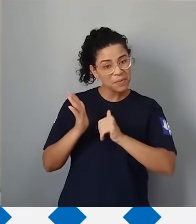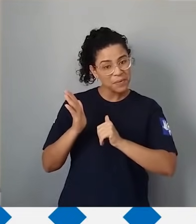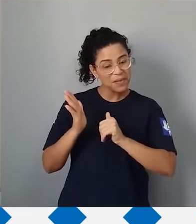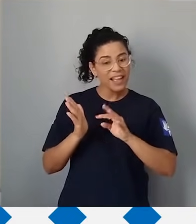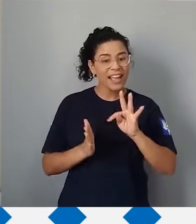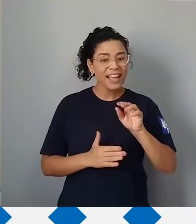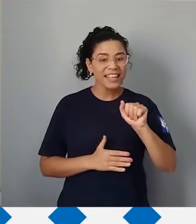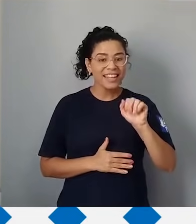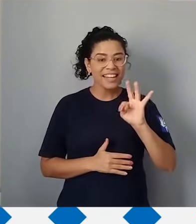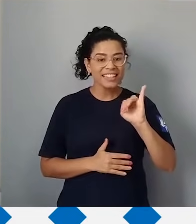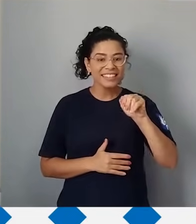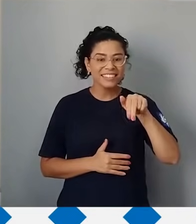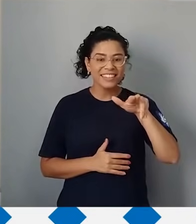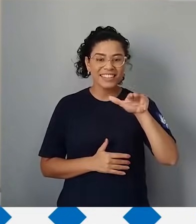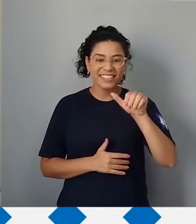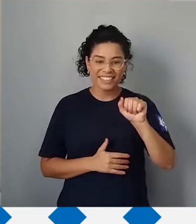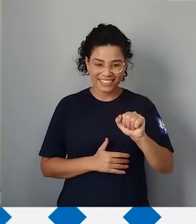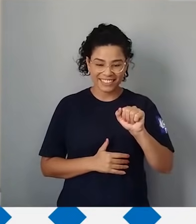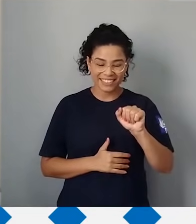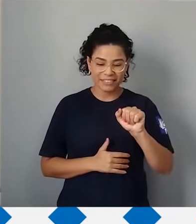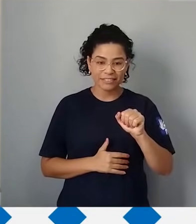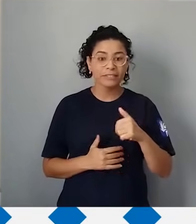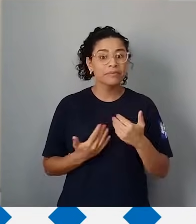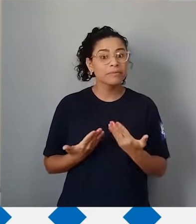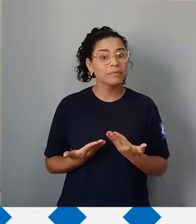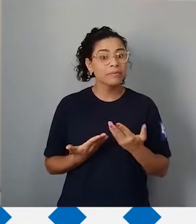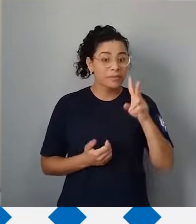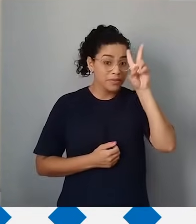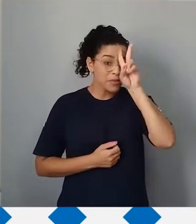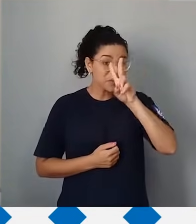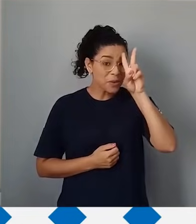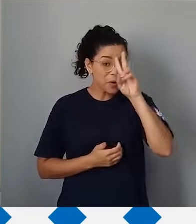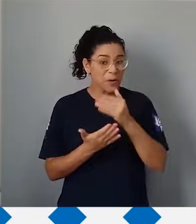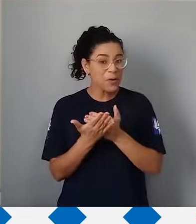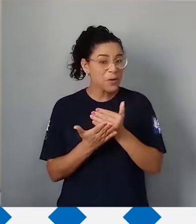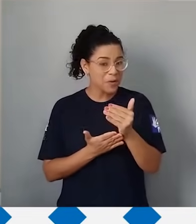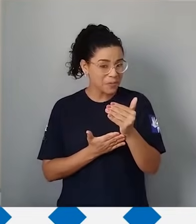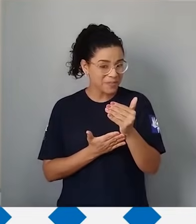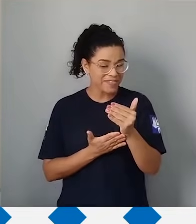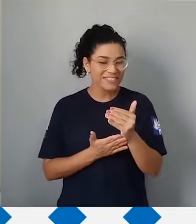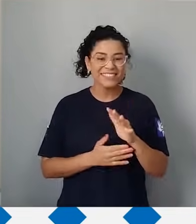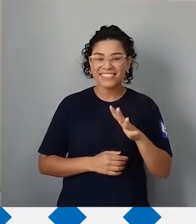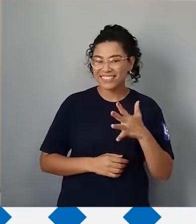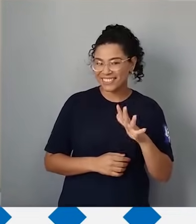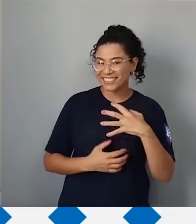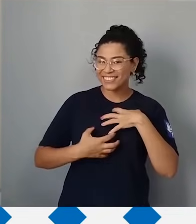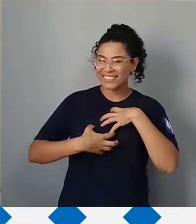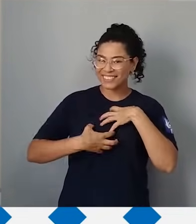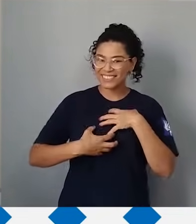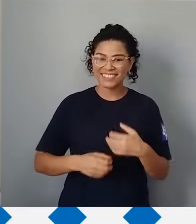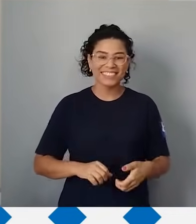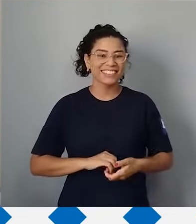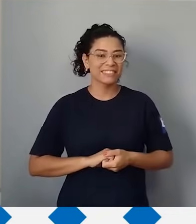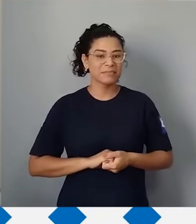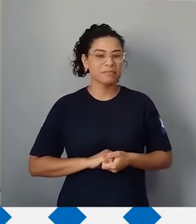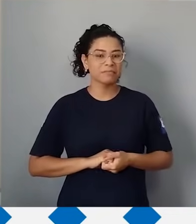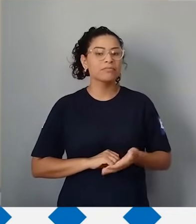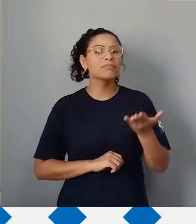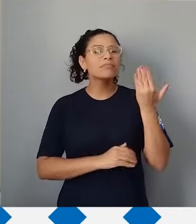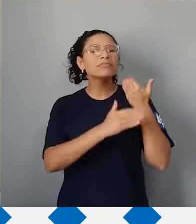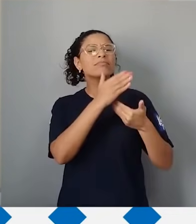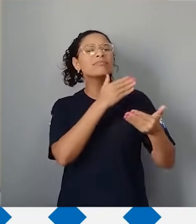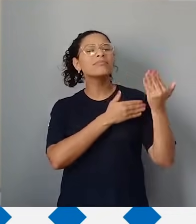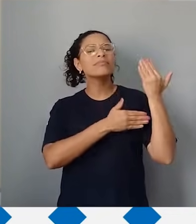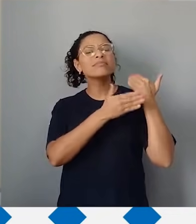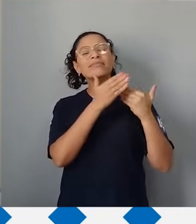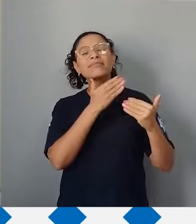foi a Tatiana Paiva. E essa história começa mais ou menos assim. Era